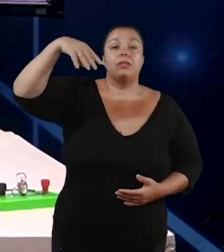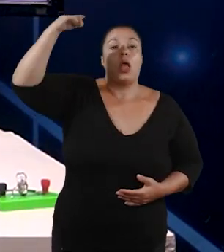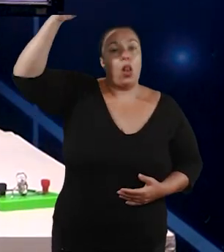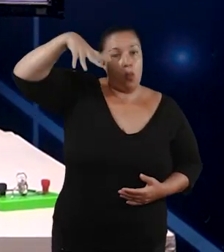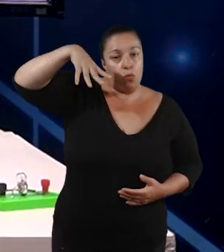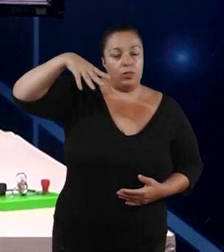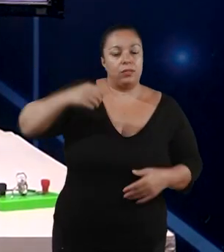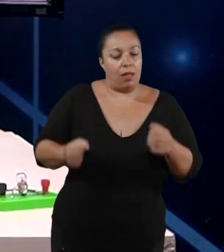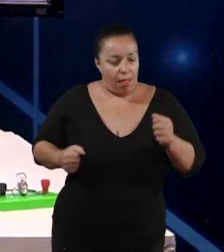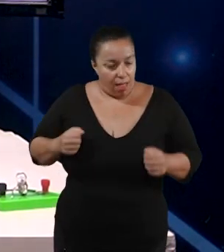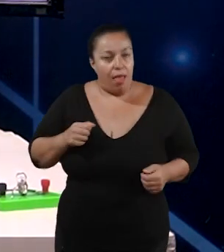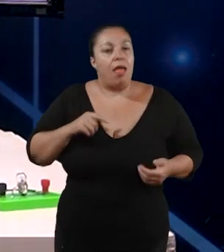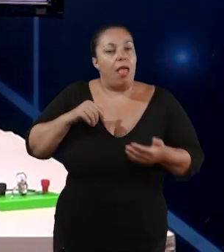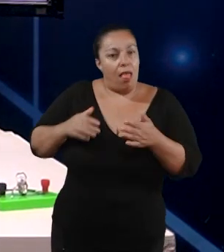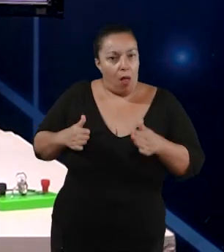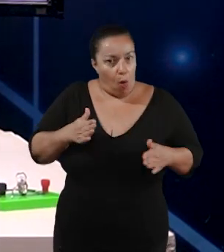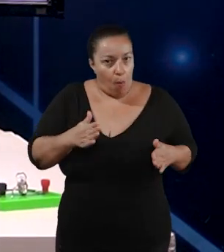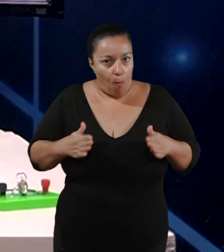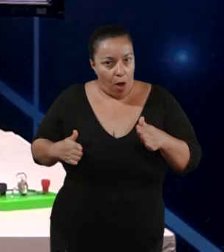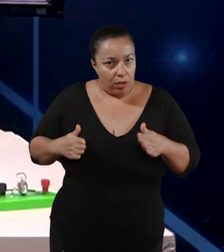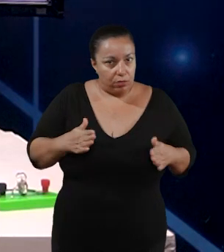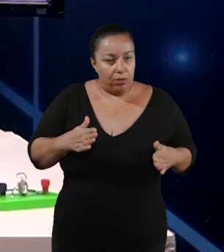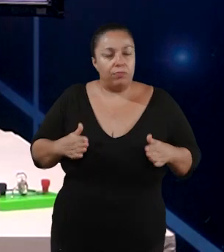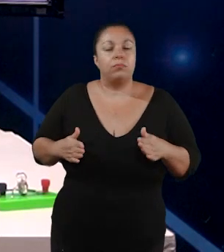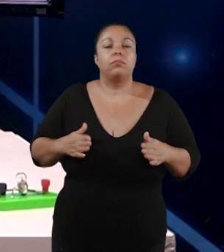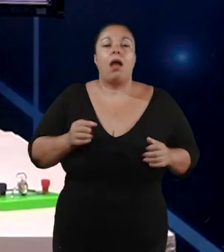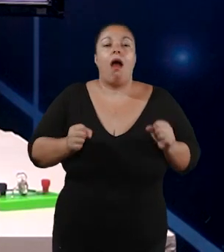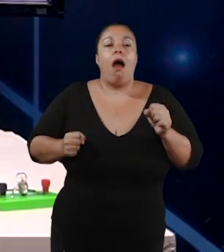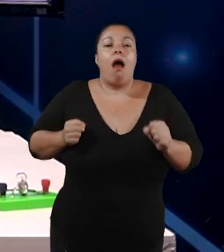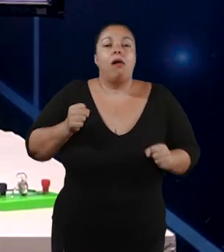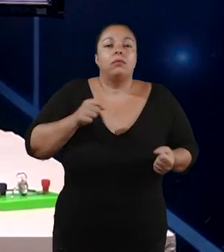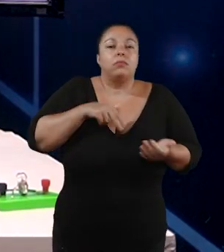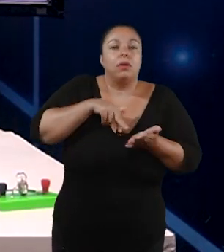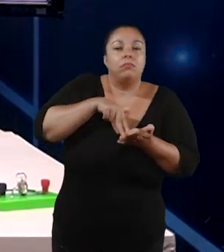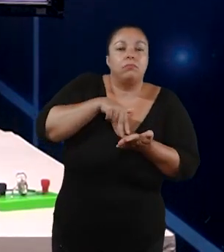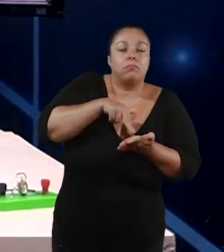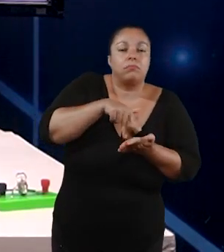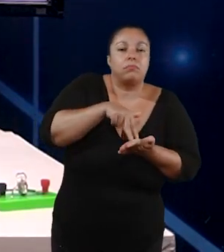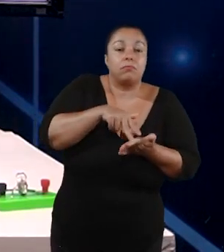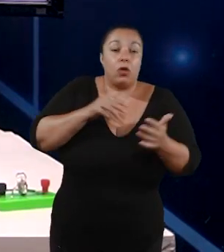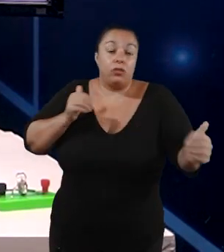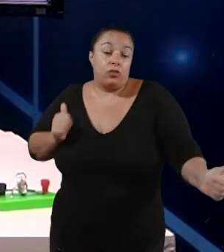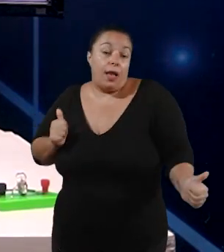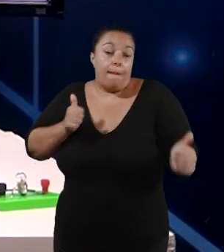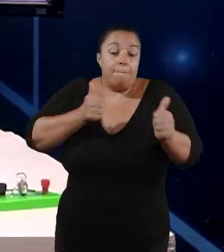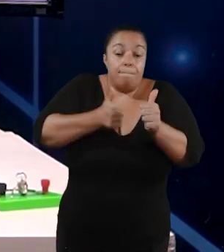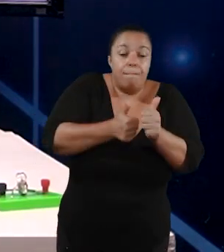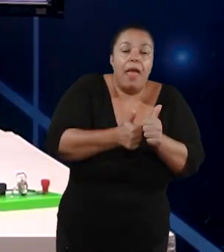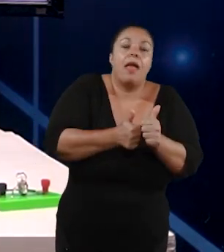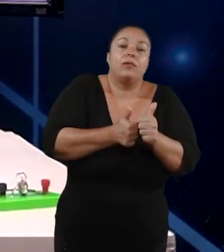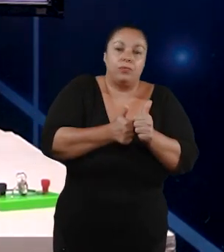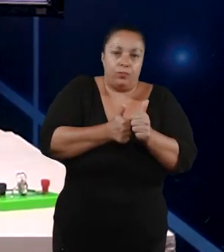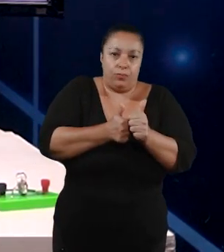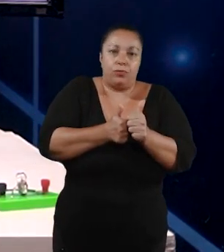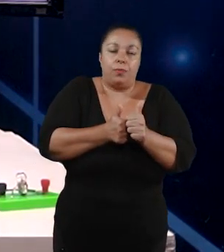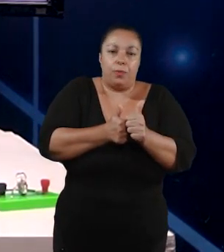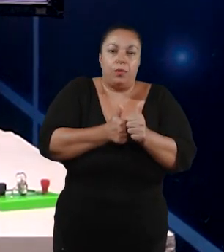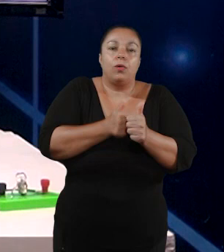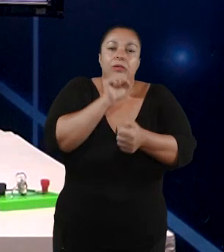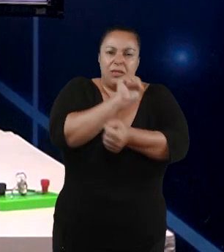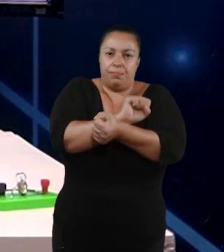ele anda, né? Pode ser um sensor de aproximação, quando chega próximo de alguma coisa ele para, tá?